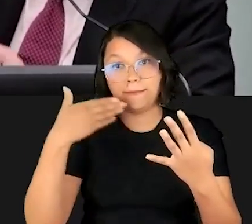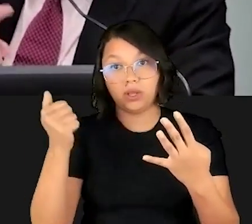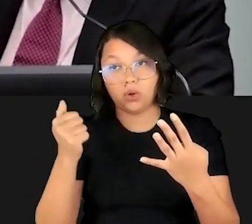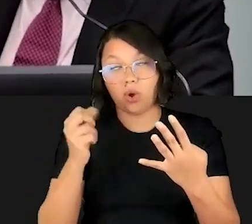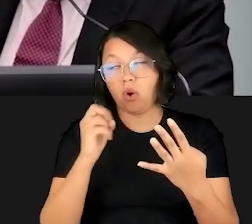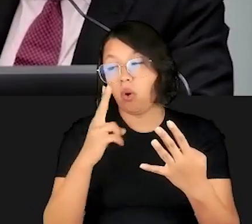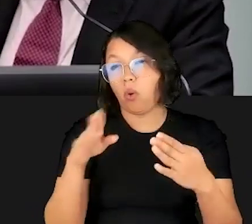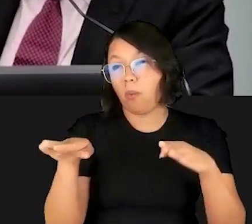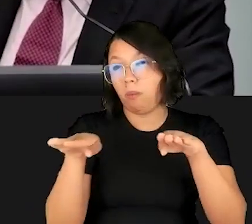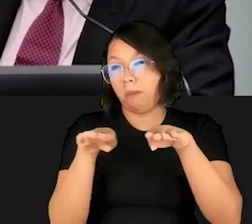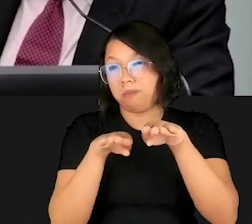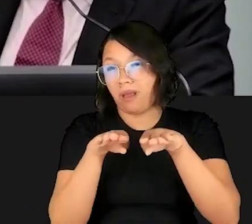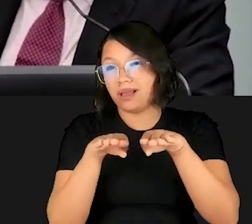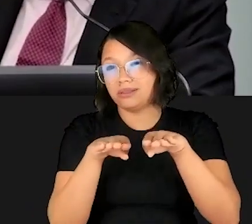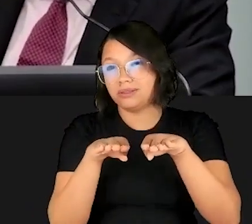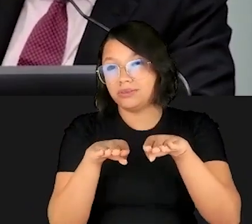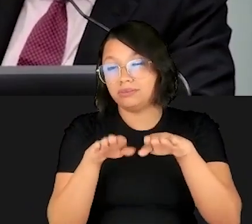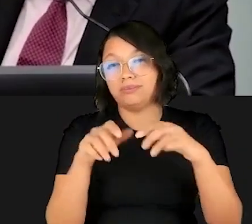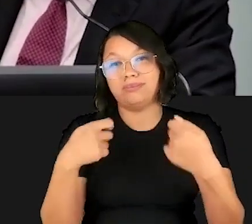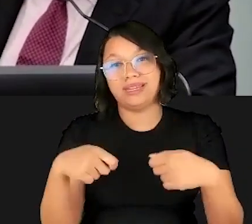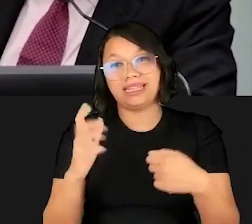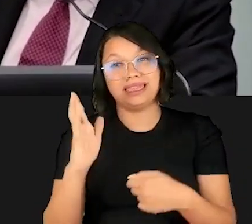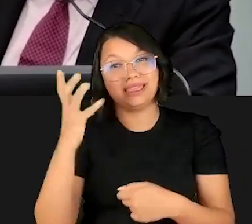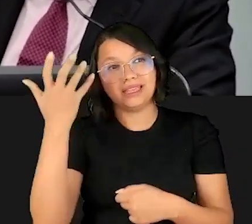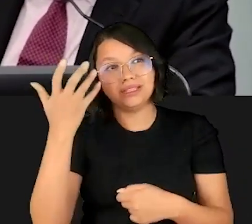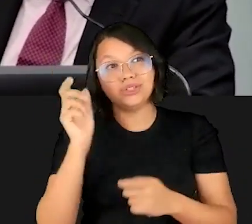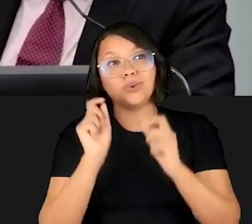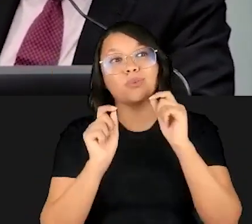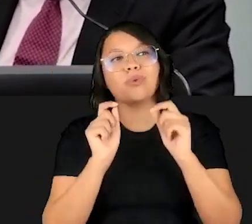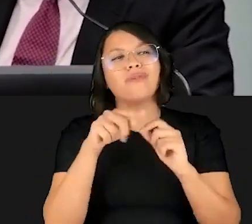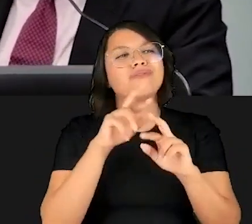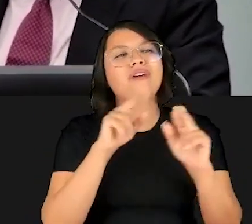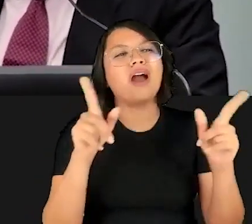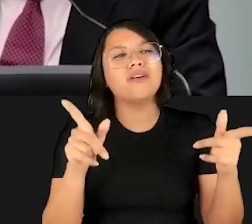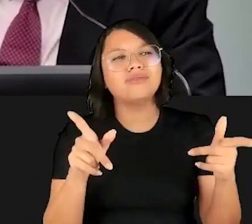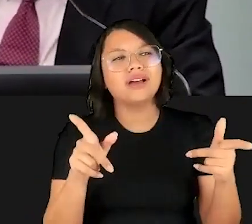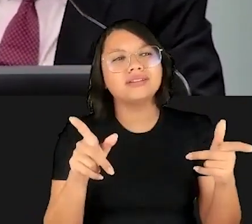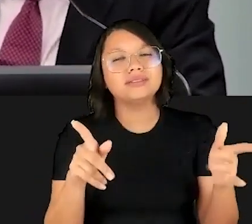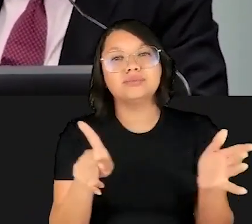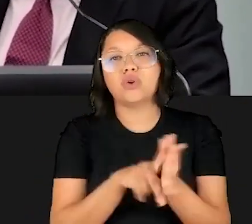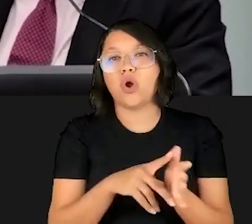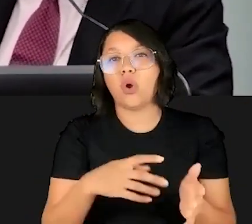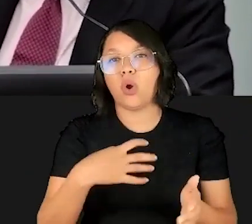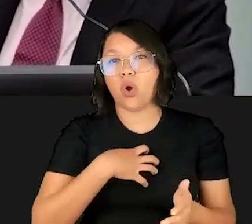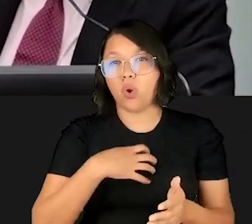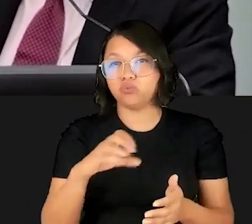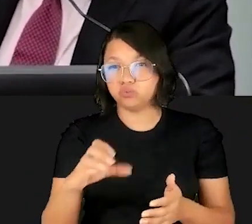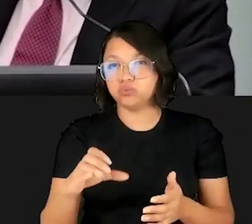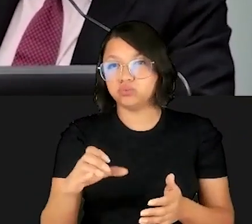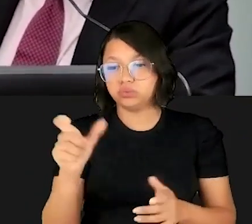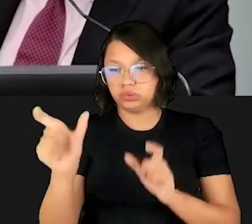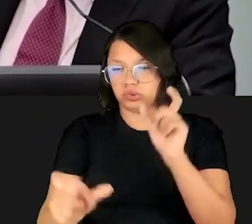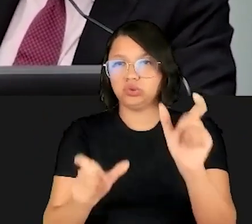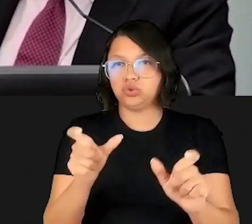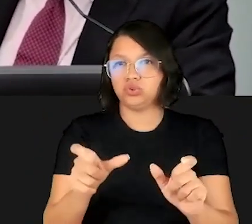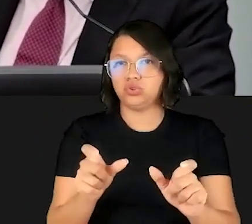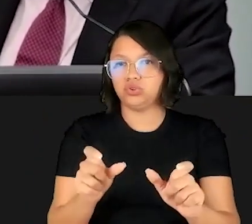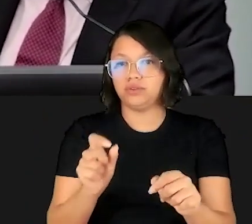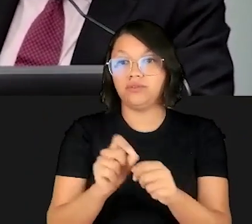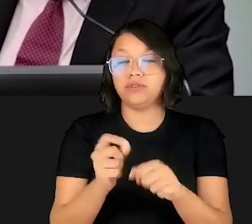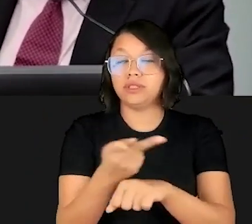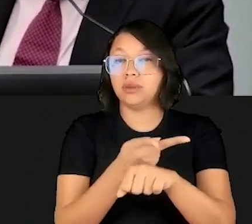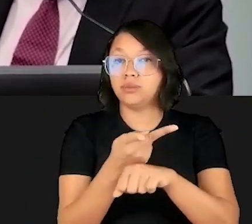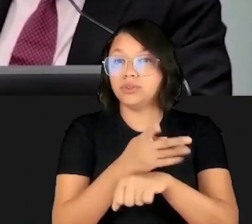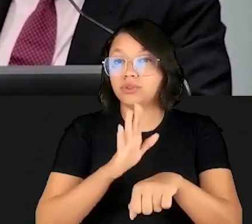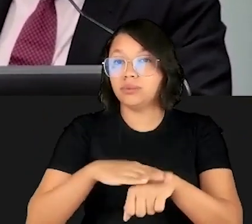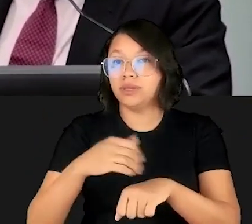decidir quais dessas indicações realmente faz diferença. E para os cientistas, a busca é fazer com que mais do que 15% dos